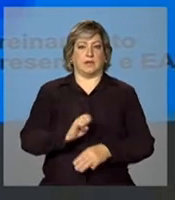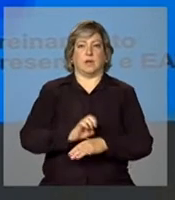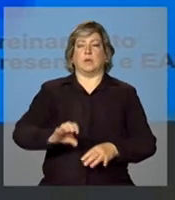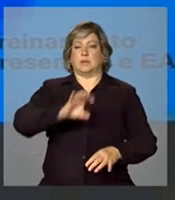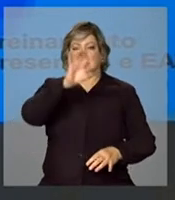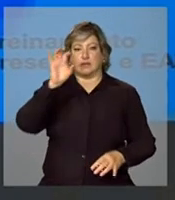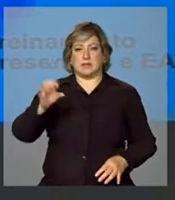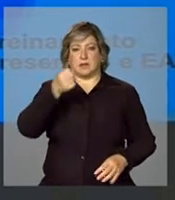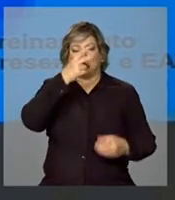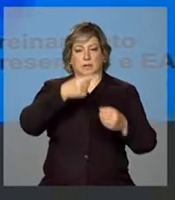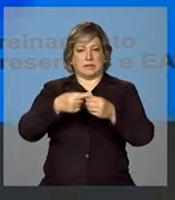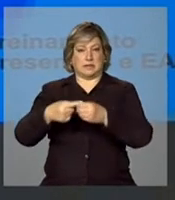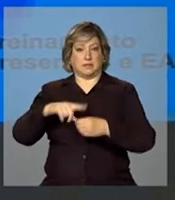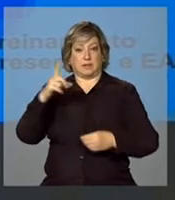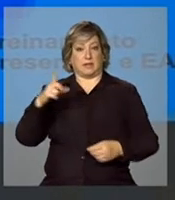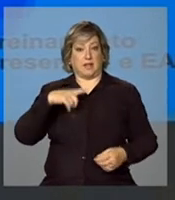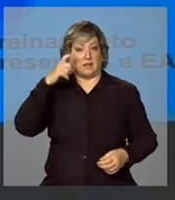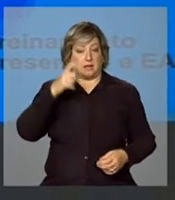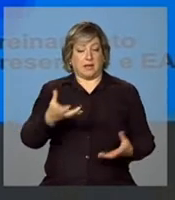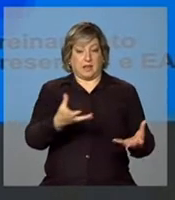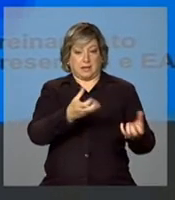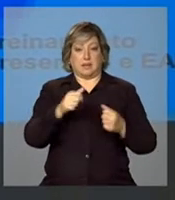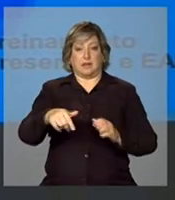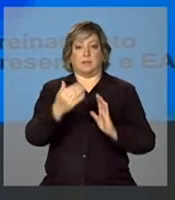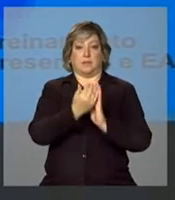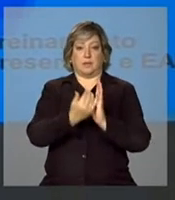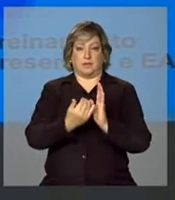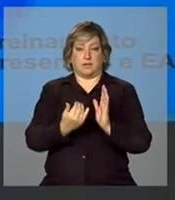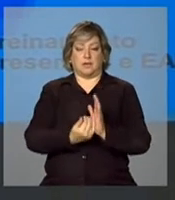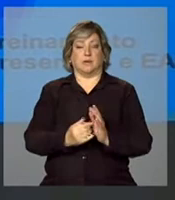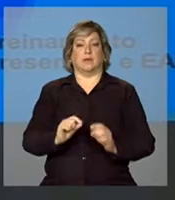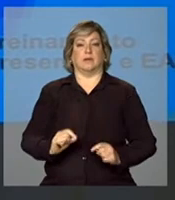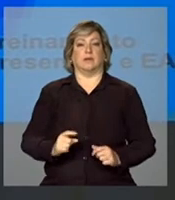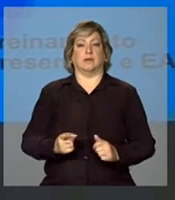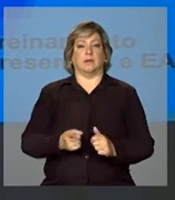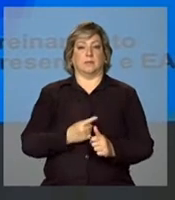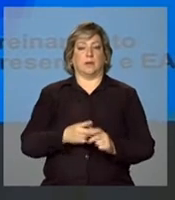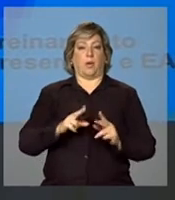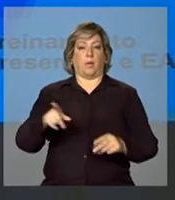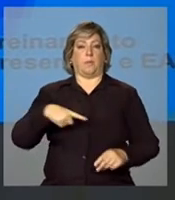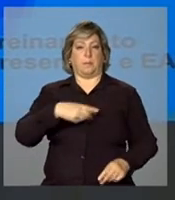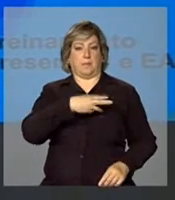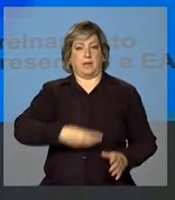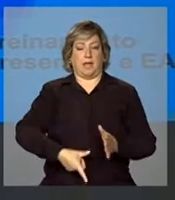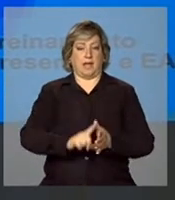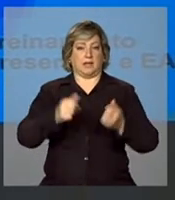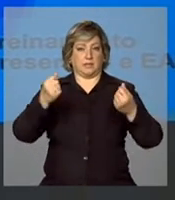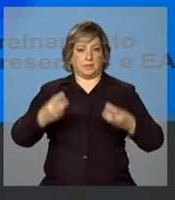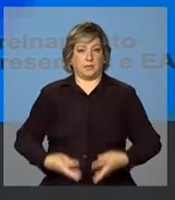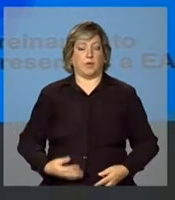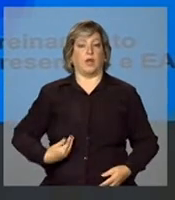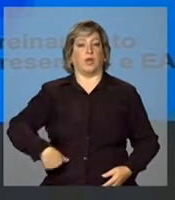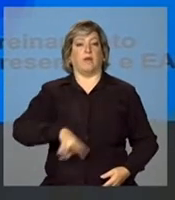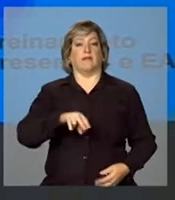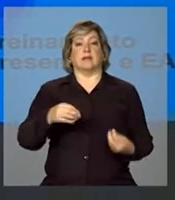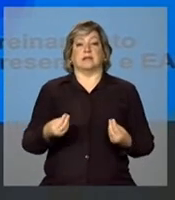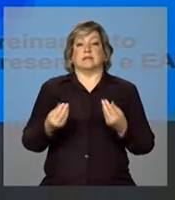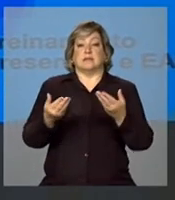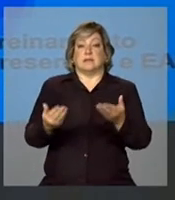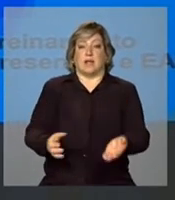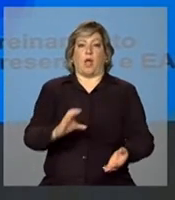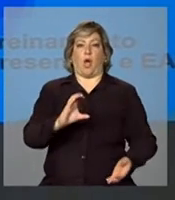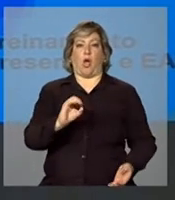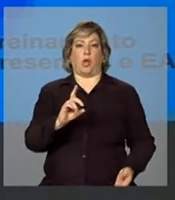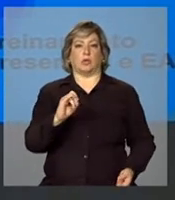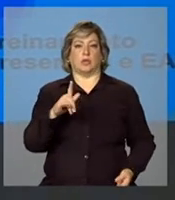e municípios interessados em aderir ao programa. O primeiro, como o ministro Jorge colocou, nós vamos ceder o